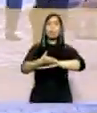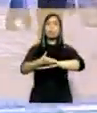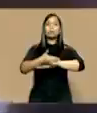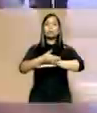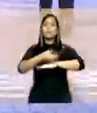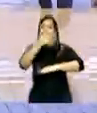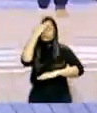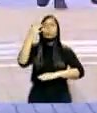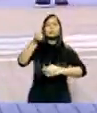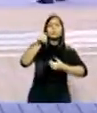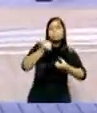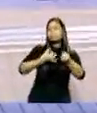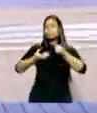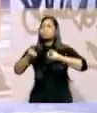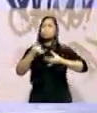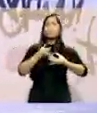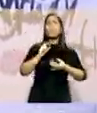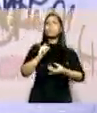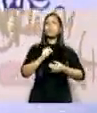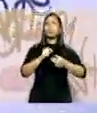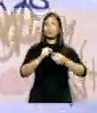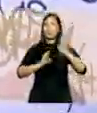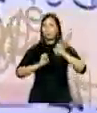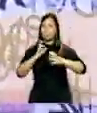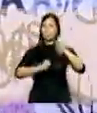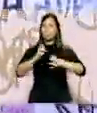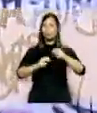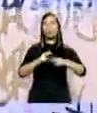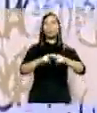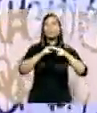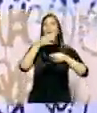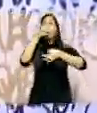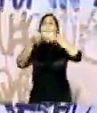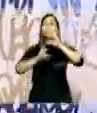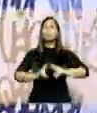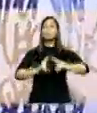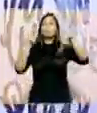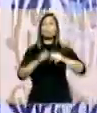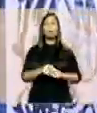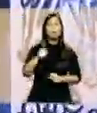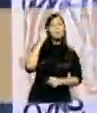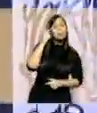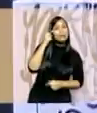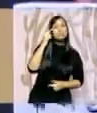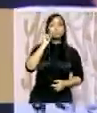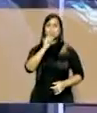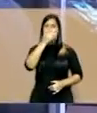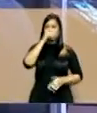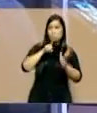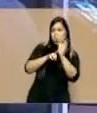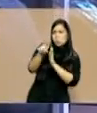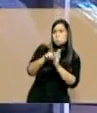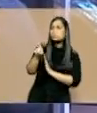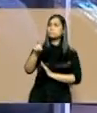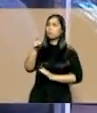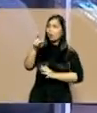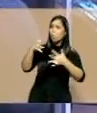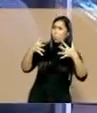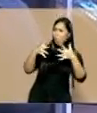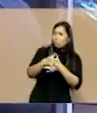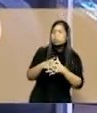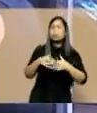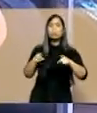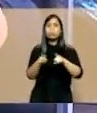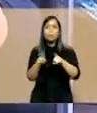faltam relatos de confrontos provocados pela divergência de opinião. Imagina então se a pergunta for sobre confusão